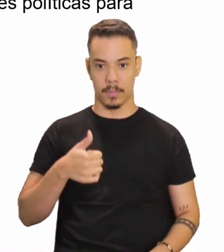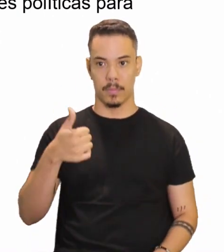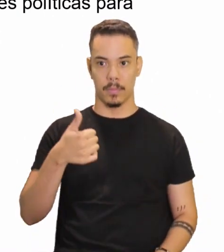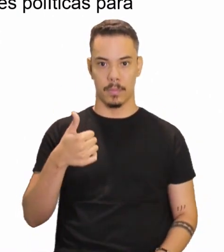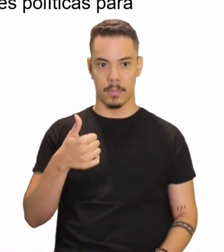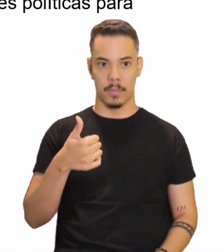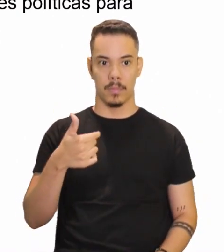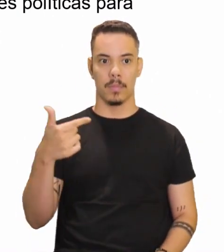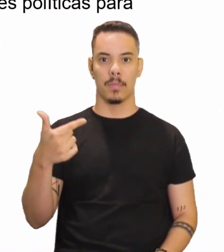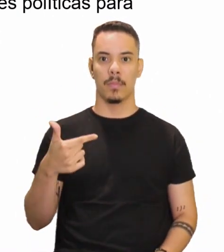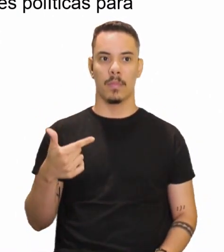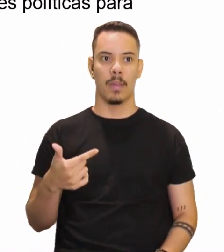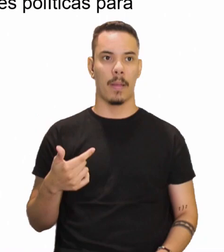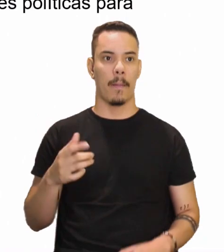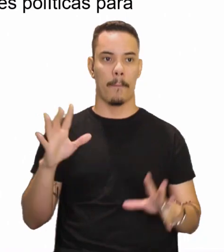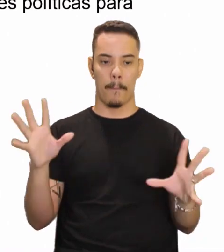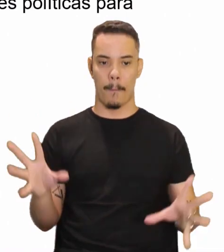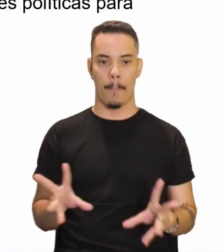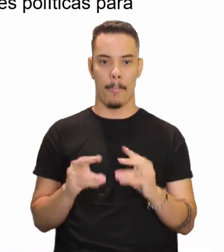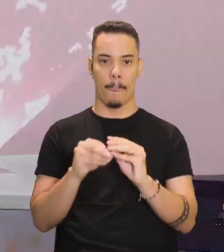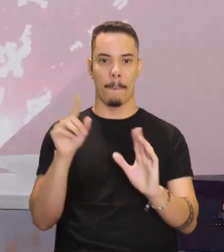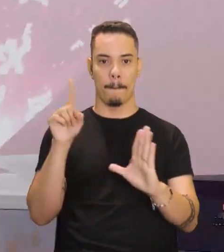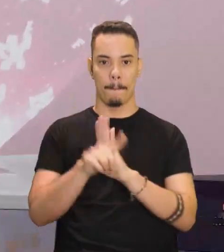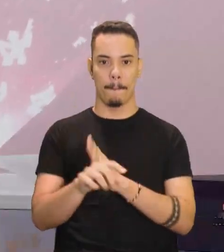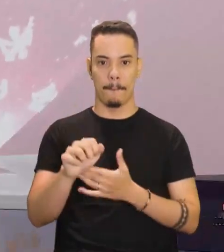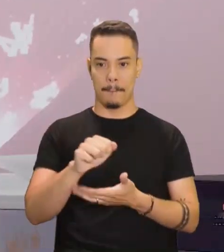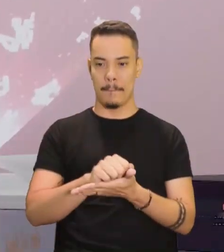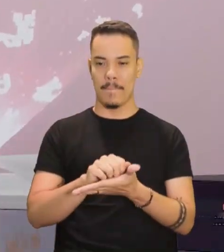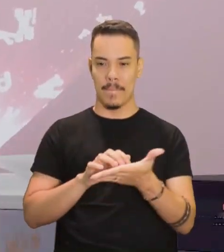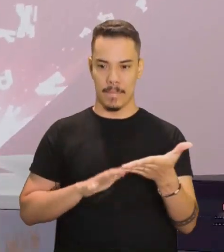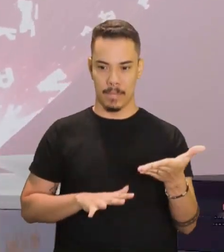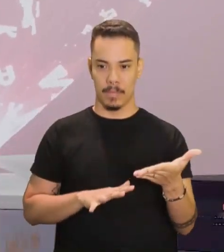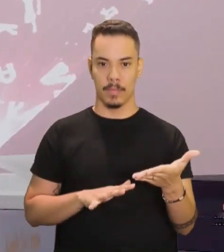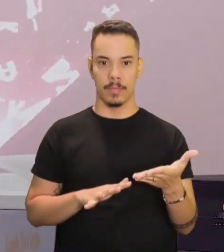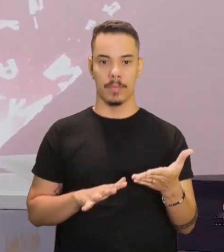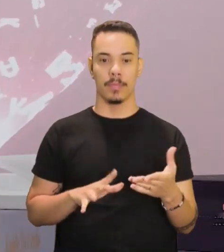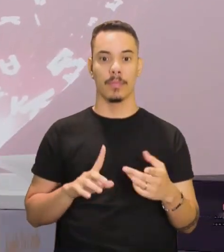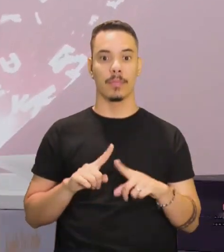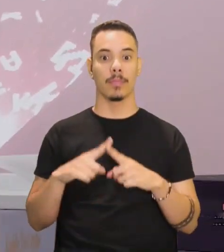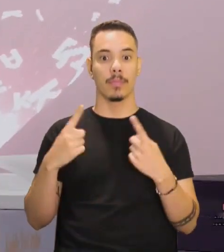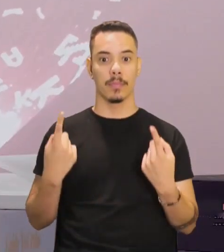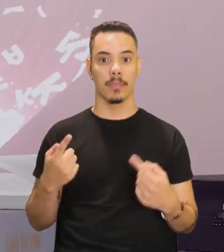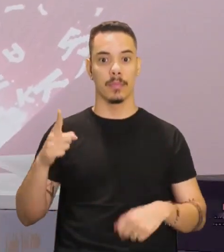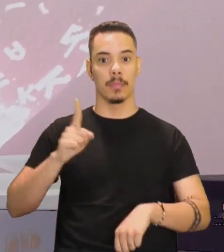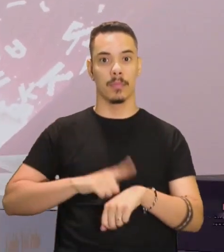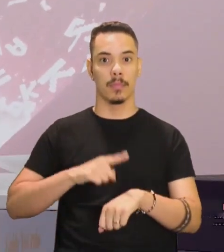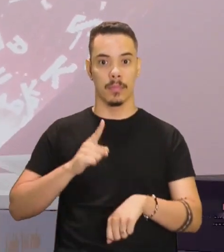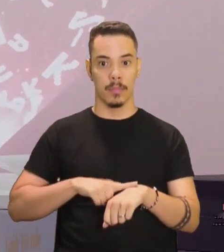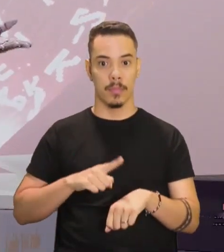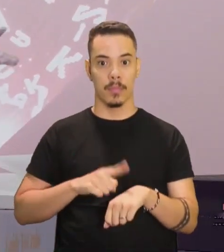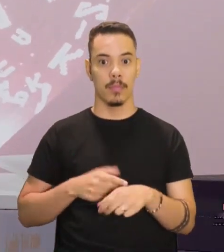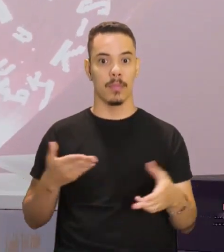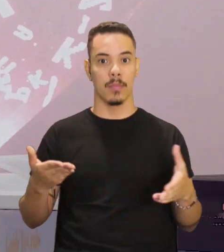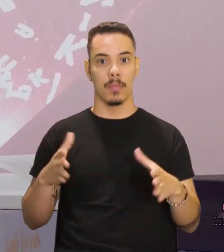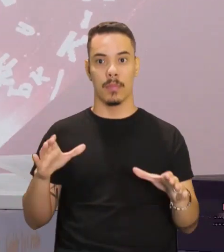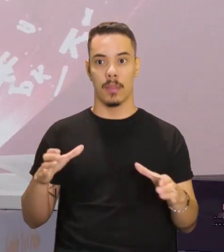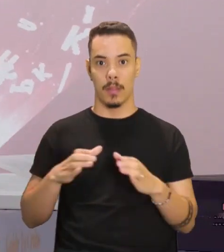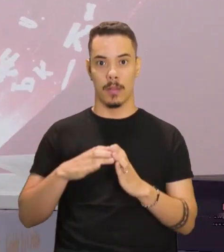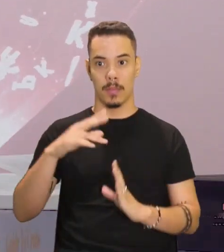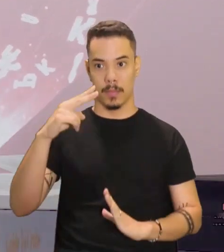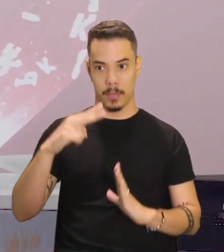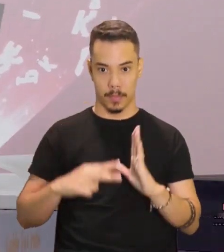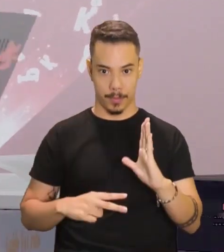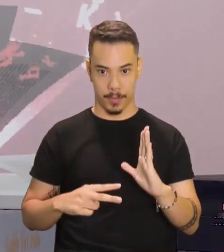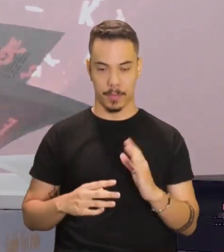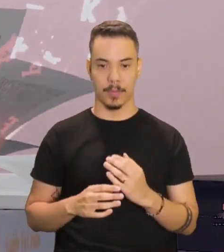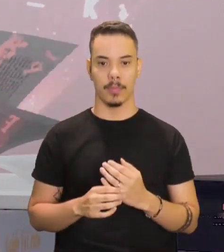primeira pa a a questão da atividade dos exercícios vamos para aquele momento amadinho tem um clube de leitura